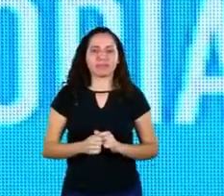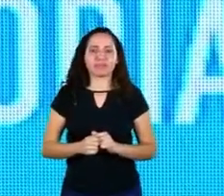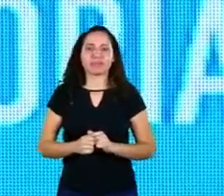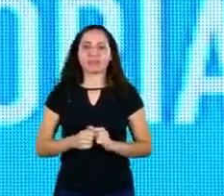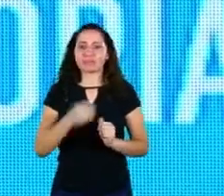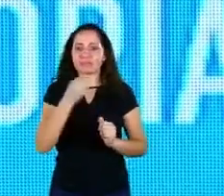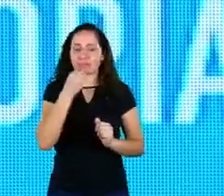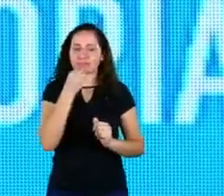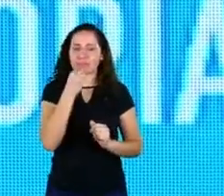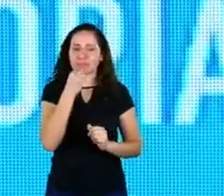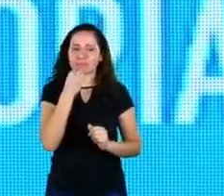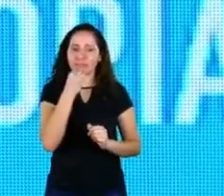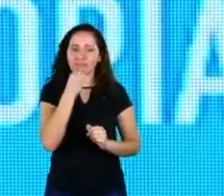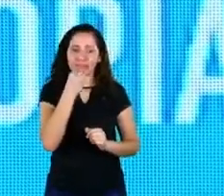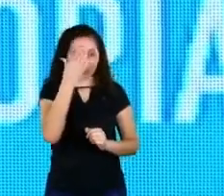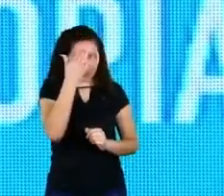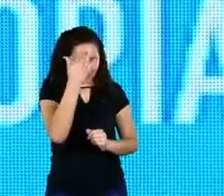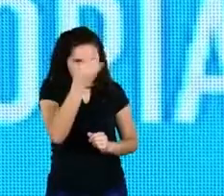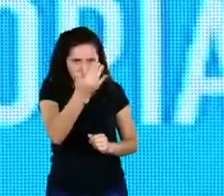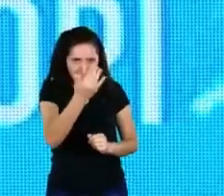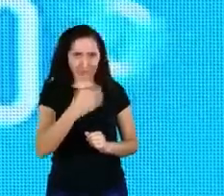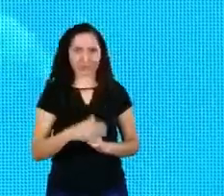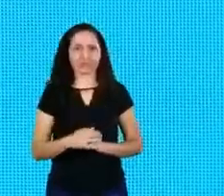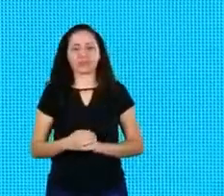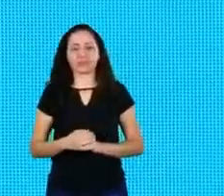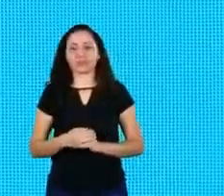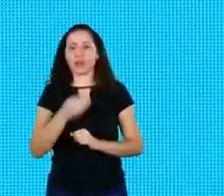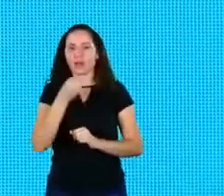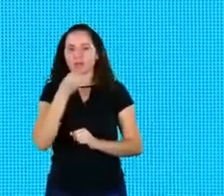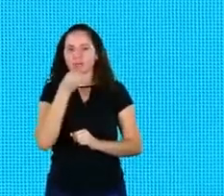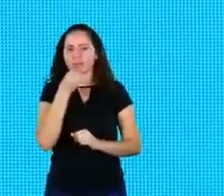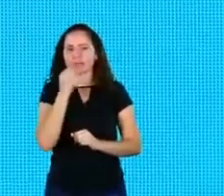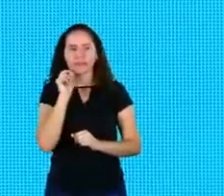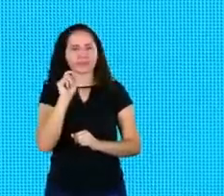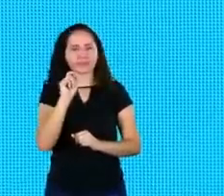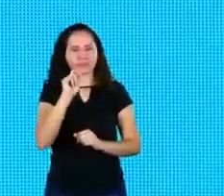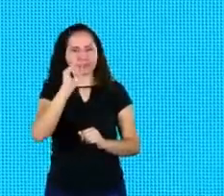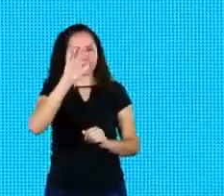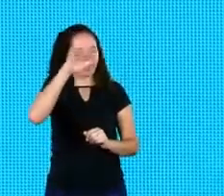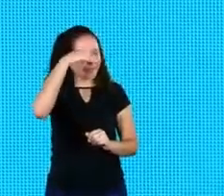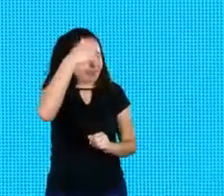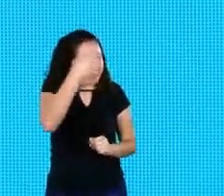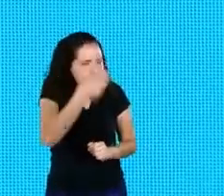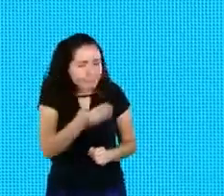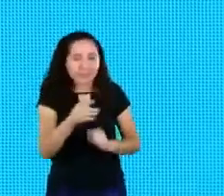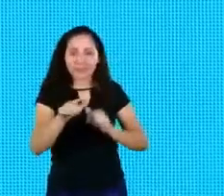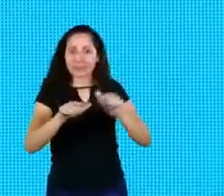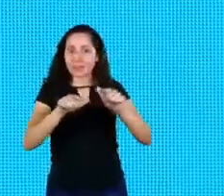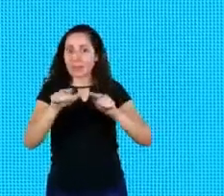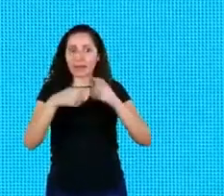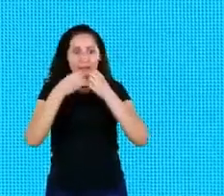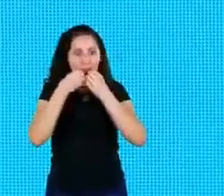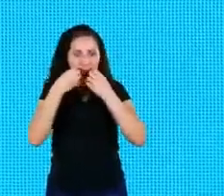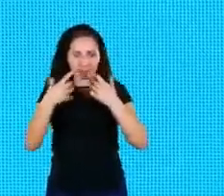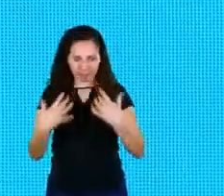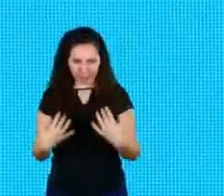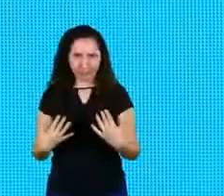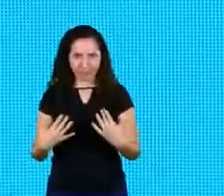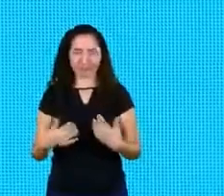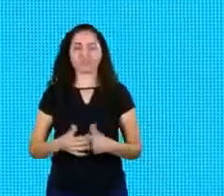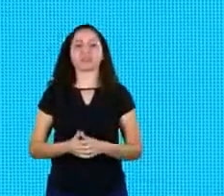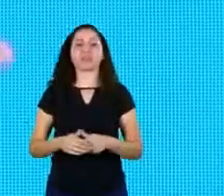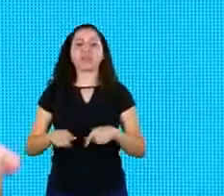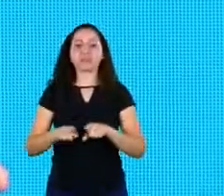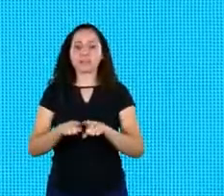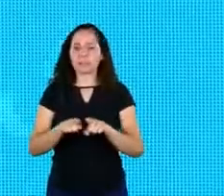nossa oportunidade de agradecer, é a nossa oportunidade de reverenciar trabalhos tão brilhantes. E temos também,